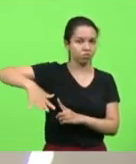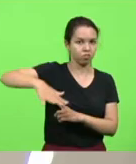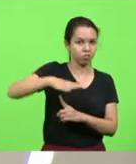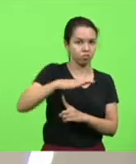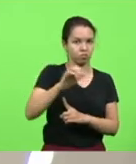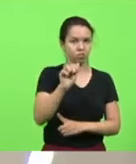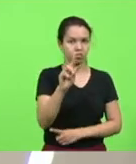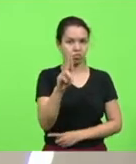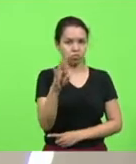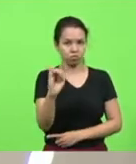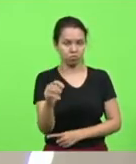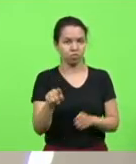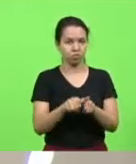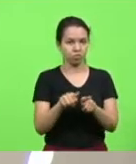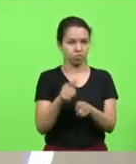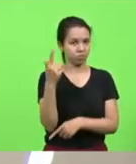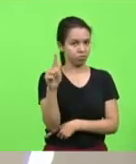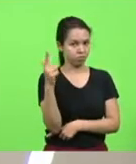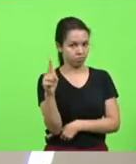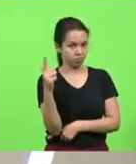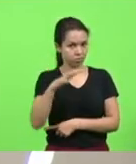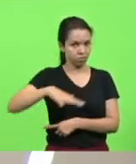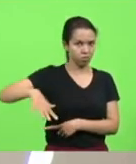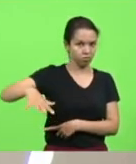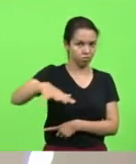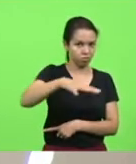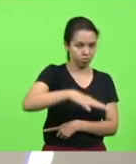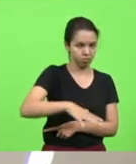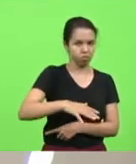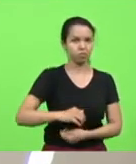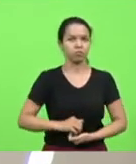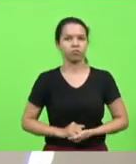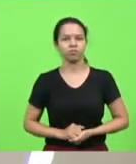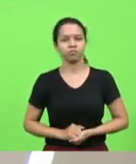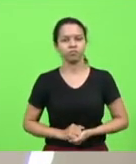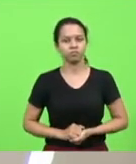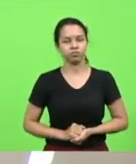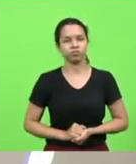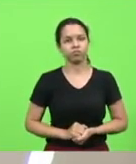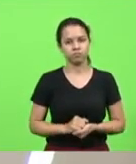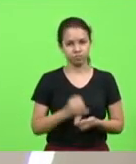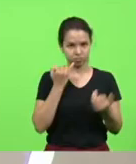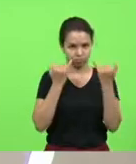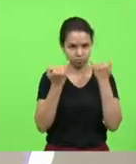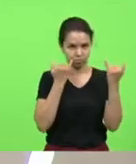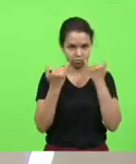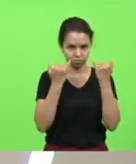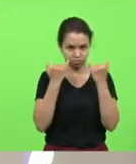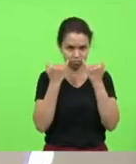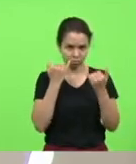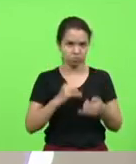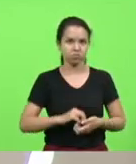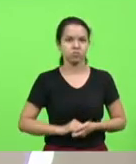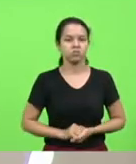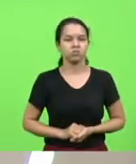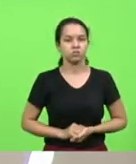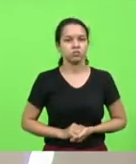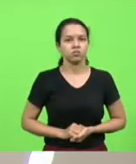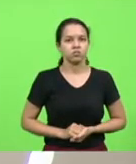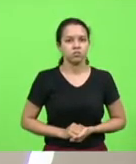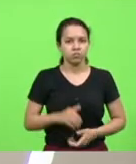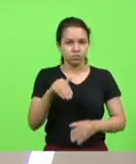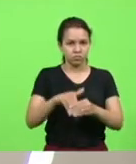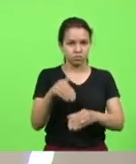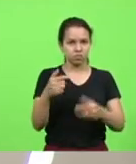e Gaspar Alto, no município de Gaspar, em discussão. Não havendo quem queira discutir em votação, deputados que aprovam permaneçam